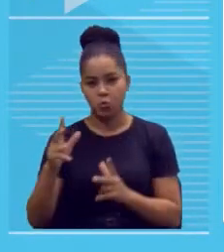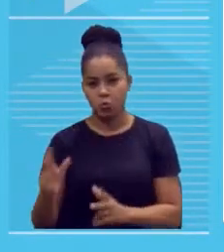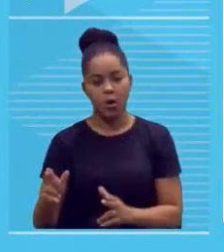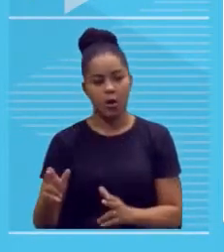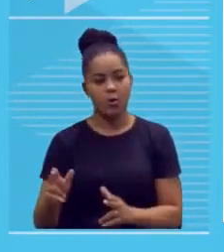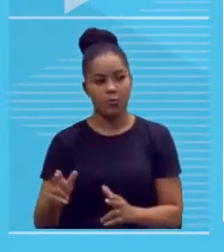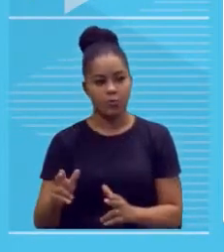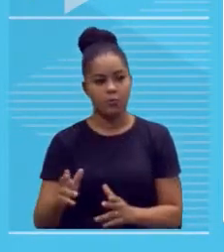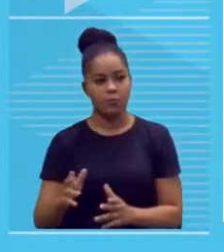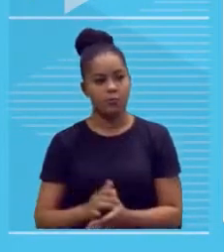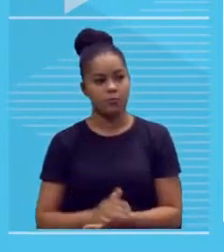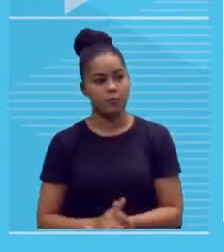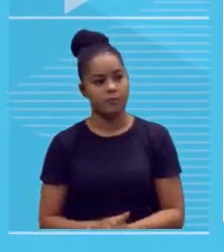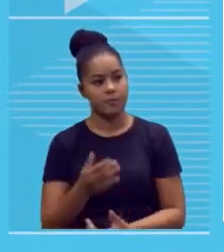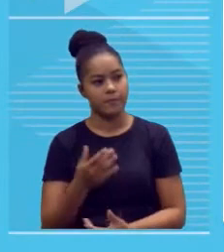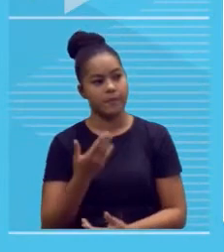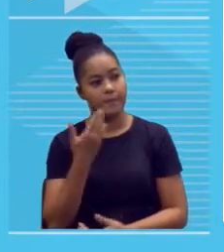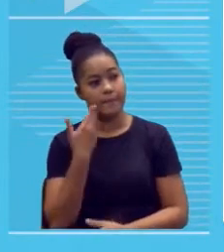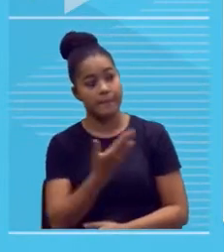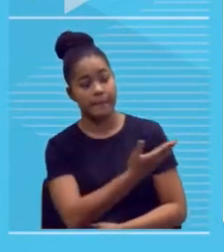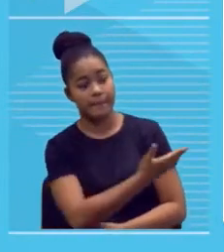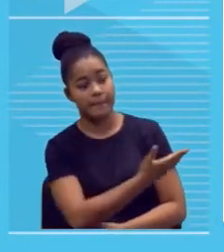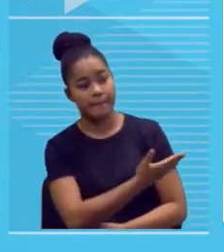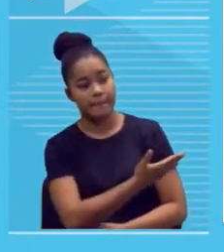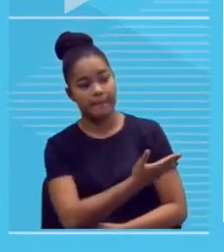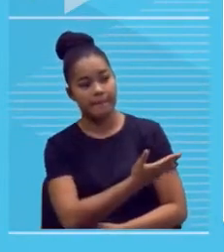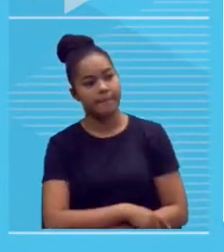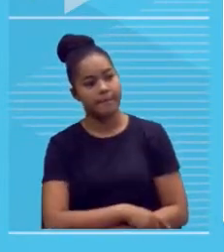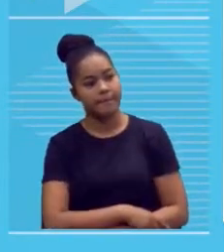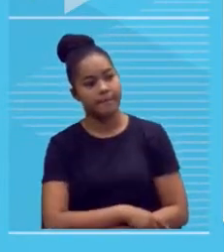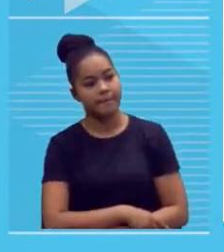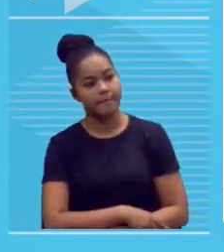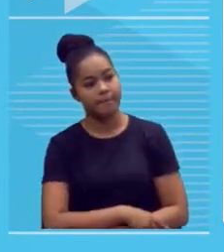que vocês estão visualizando aqui.